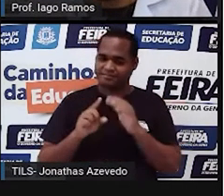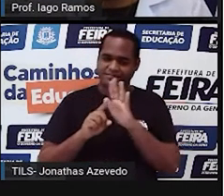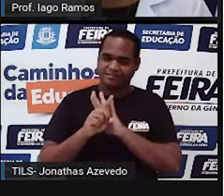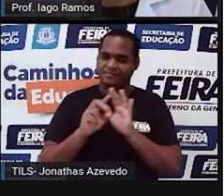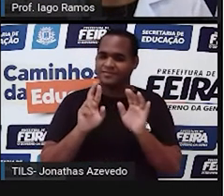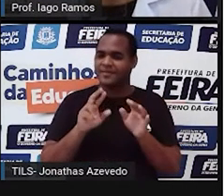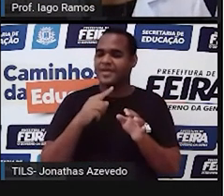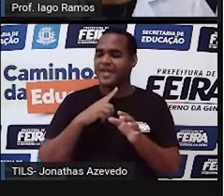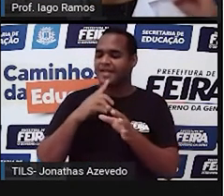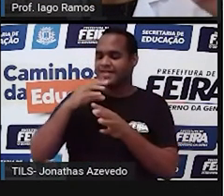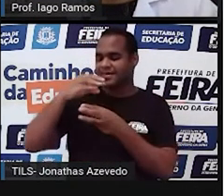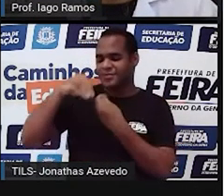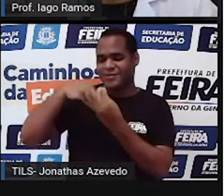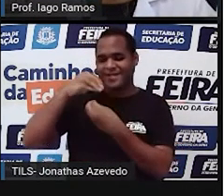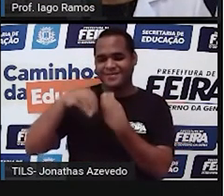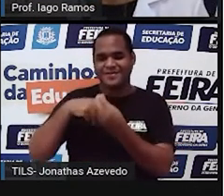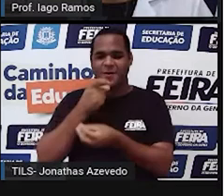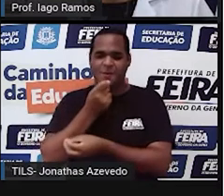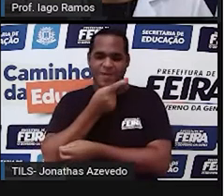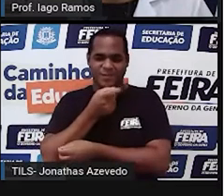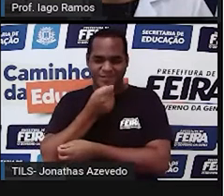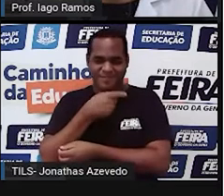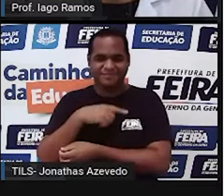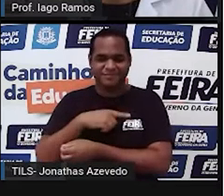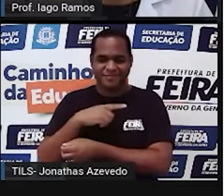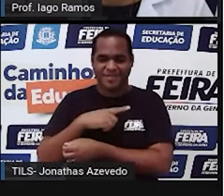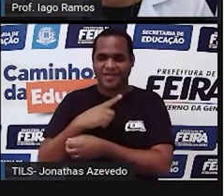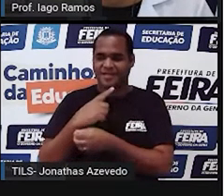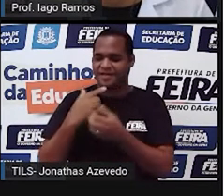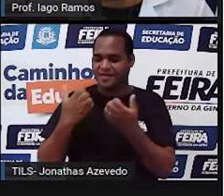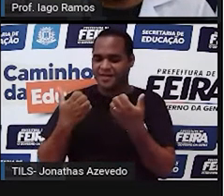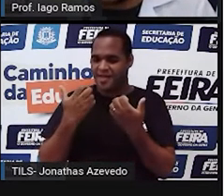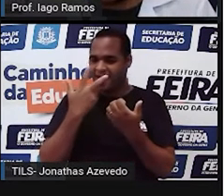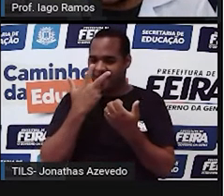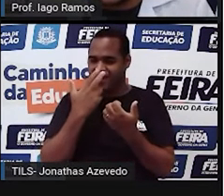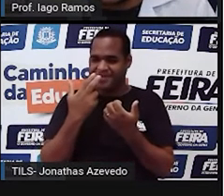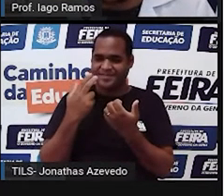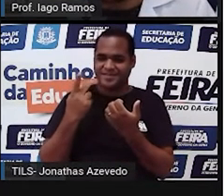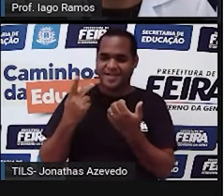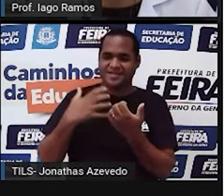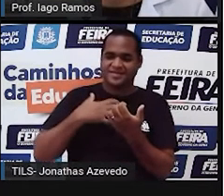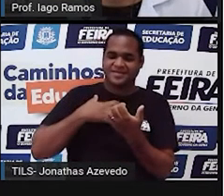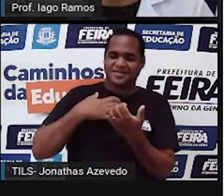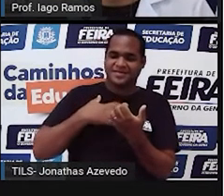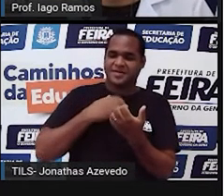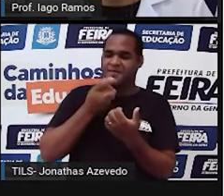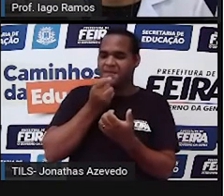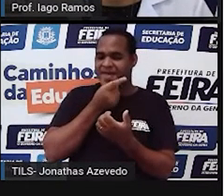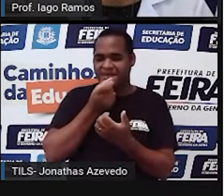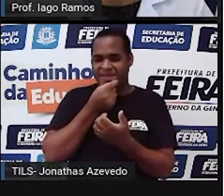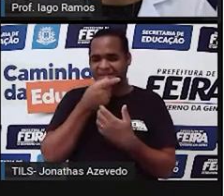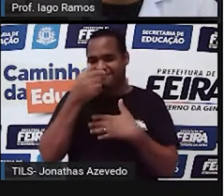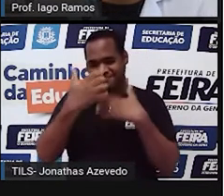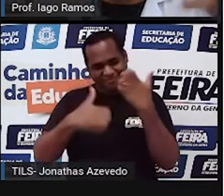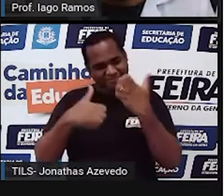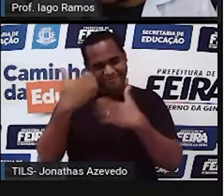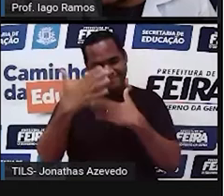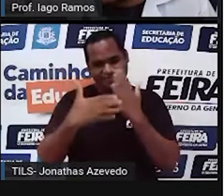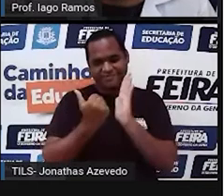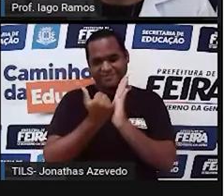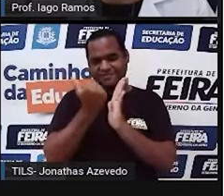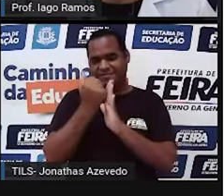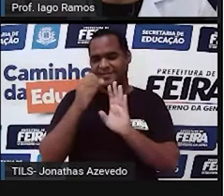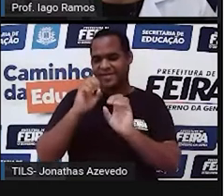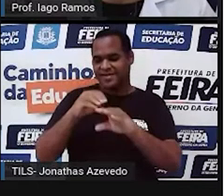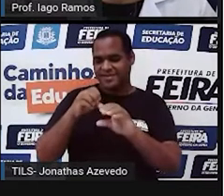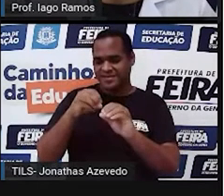o humor, né? A comédiazinha por trás dessa parte aí de descontração que a gente está trazendo